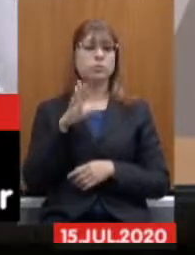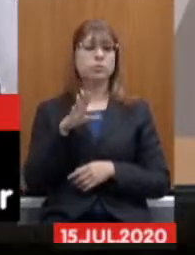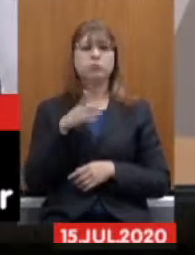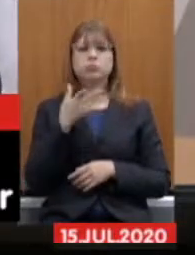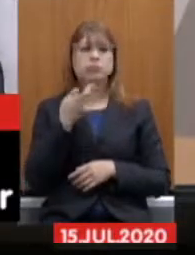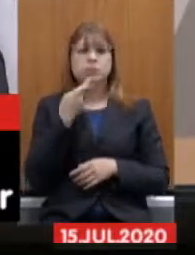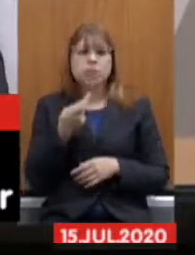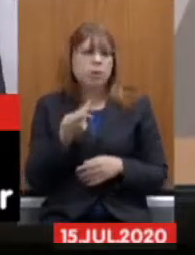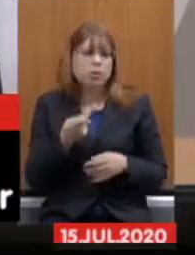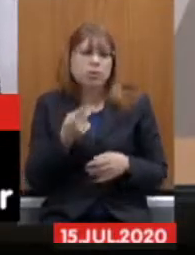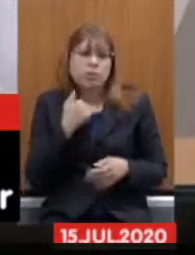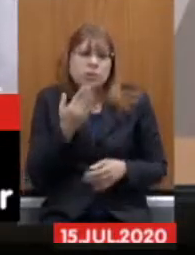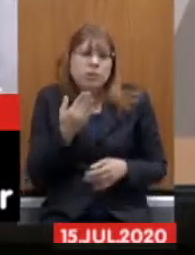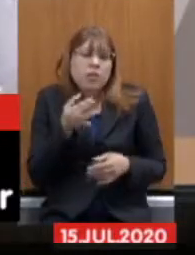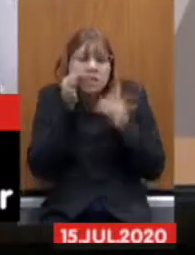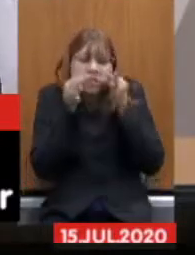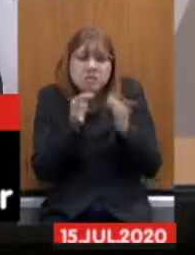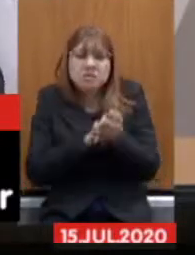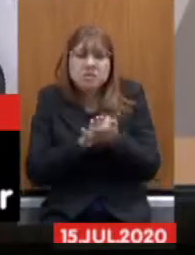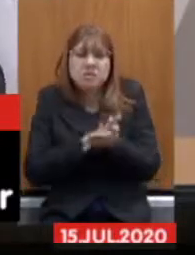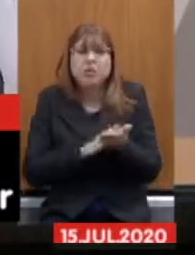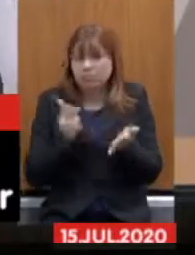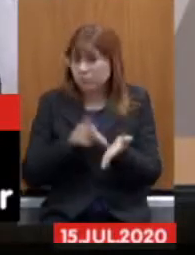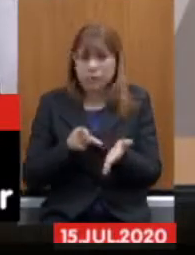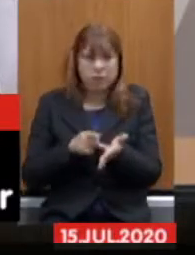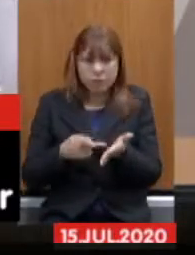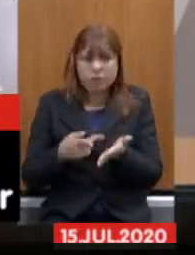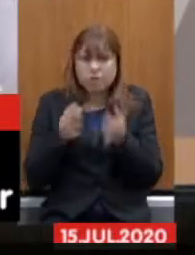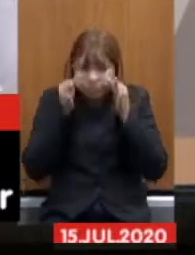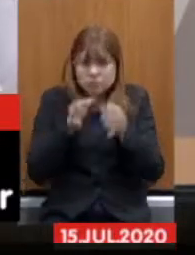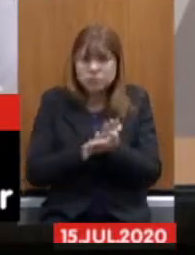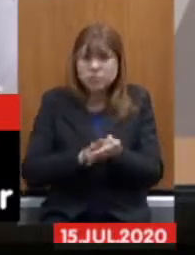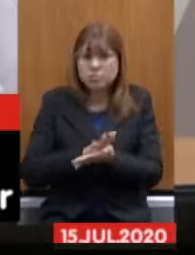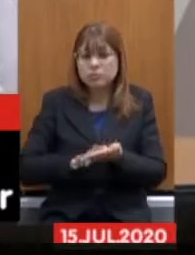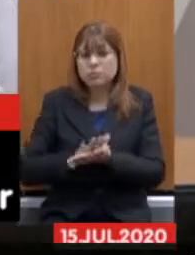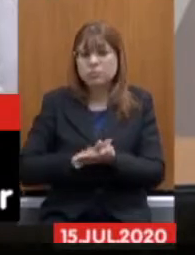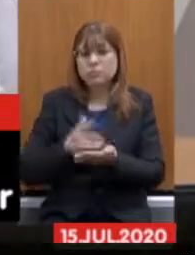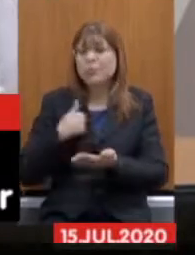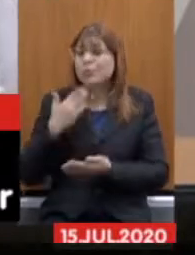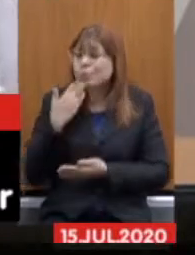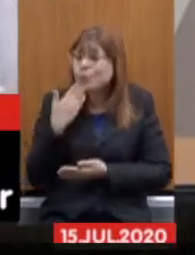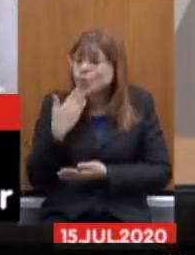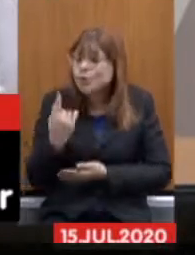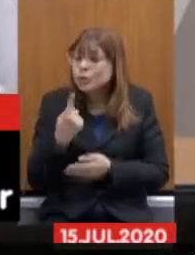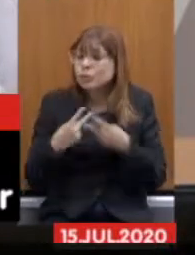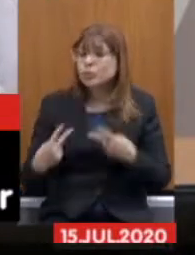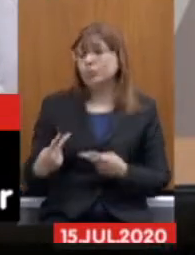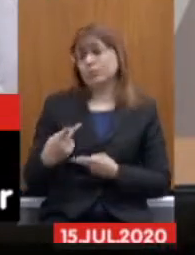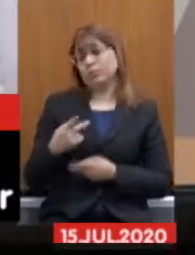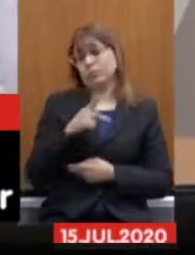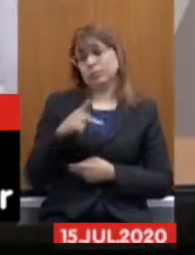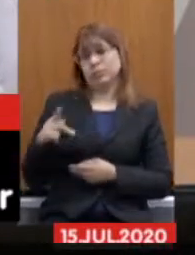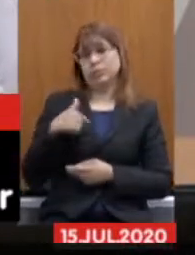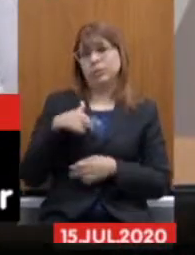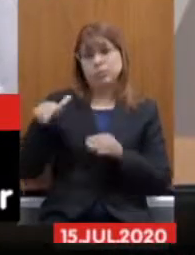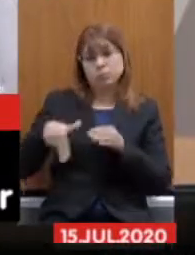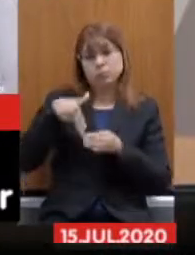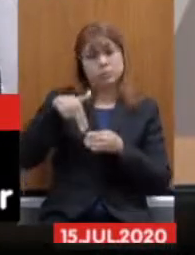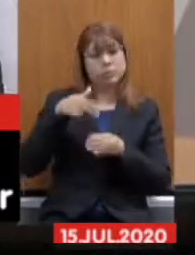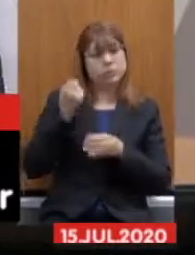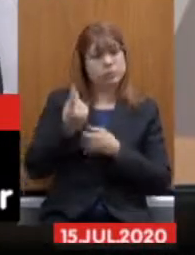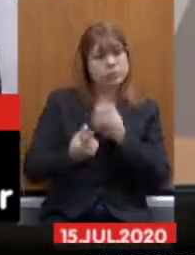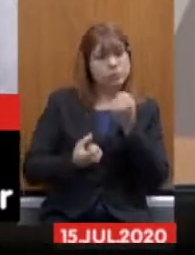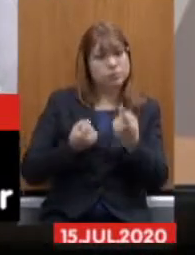porque não são senhor presidente a única coisa que tem o pedido e usando a tribuna remotamente